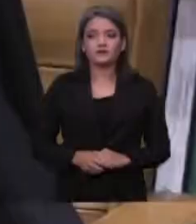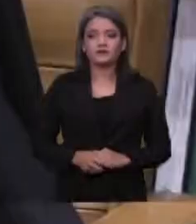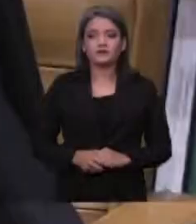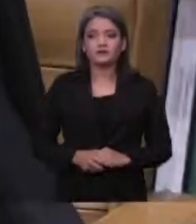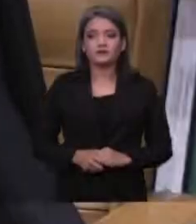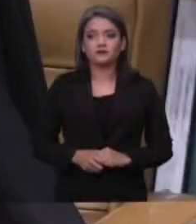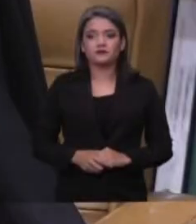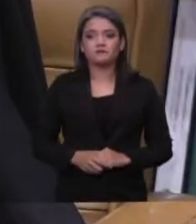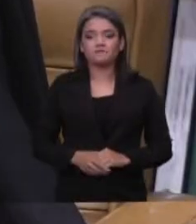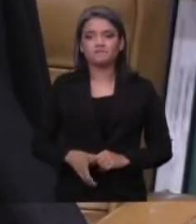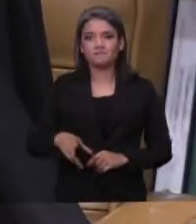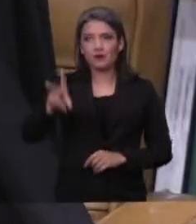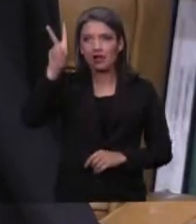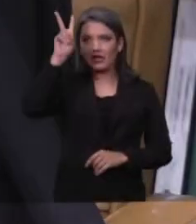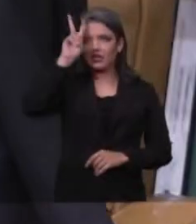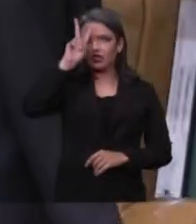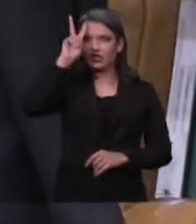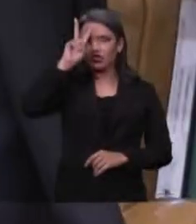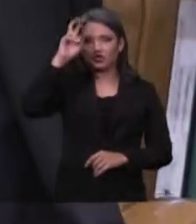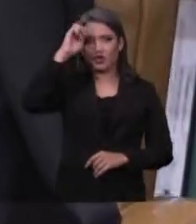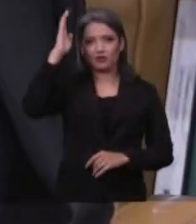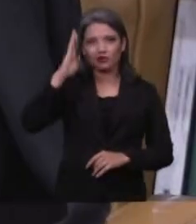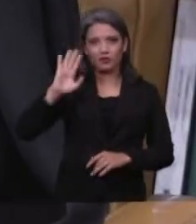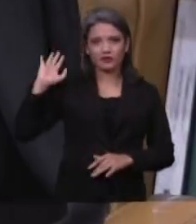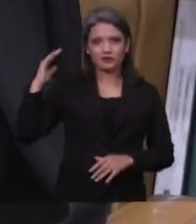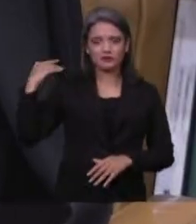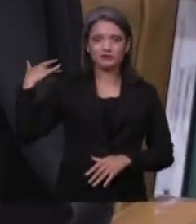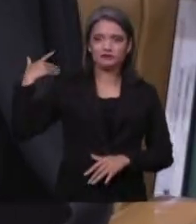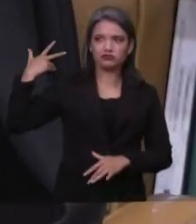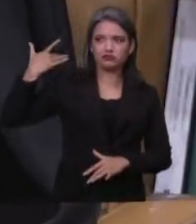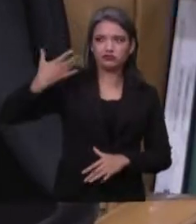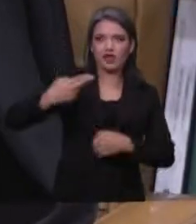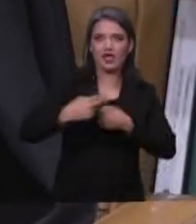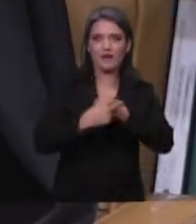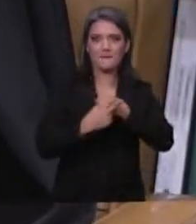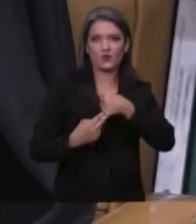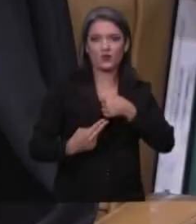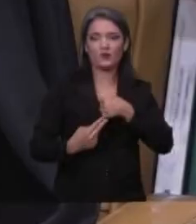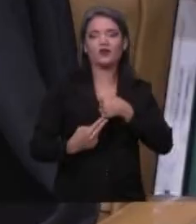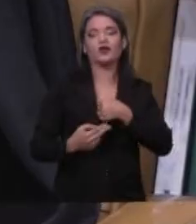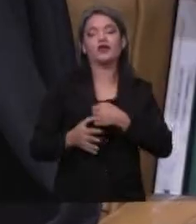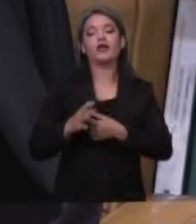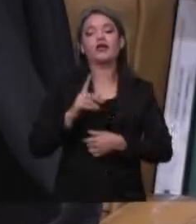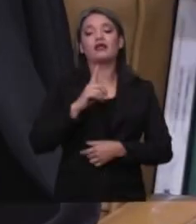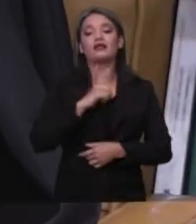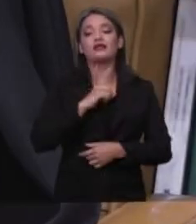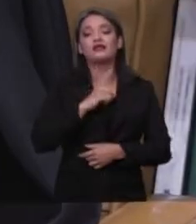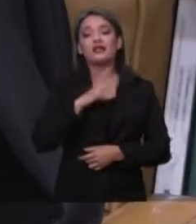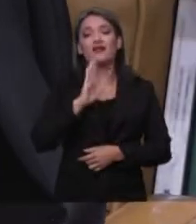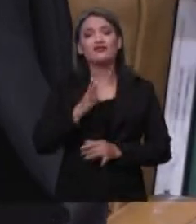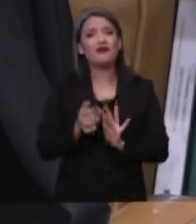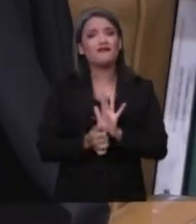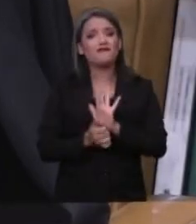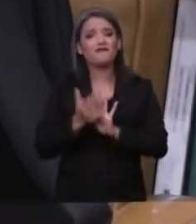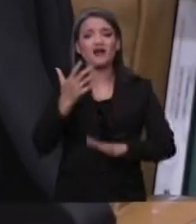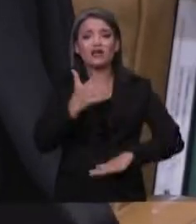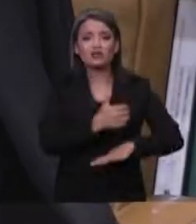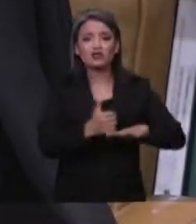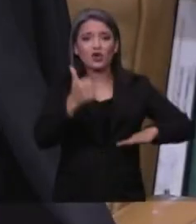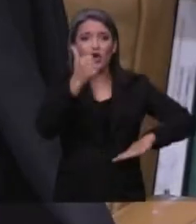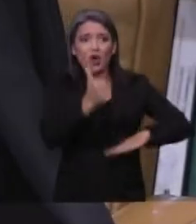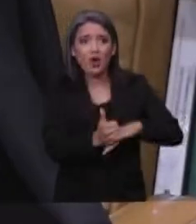a história do Brasil, a história republicana do Brasil, foi marcada por sucessivos golpes de Estado